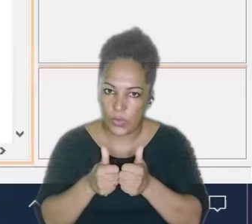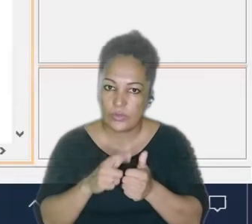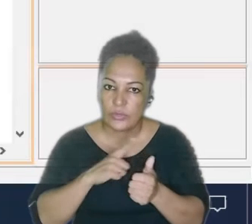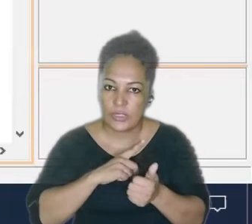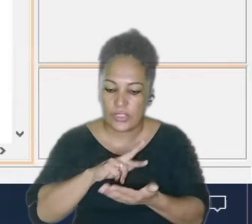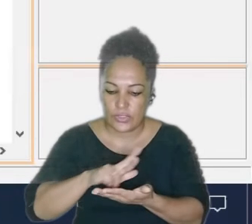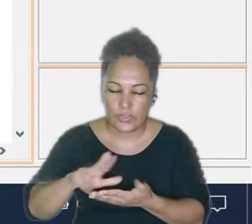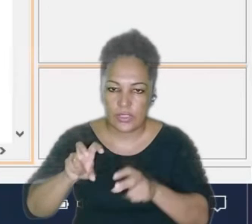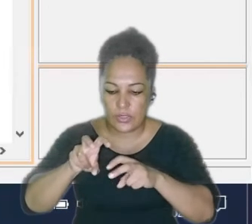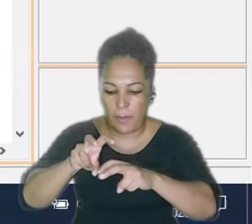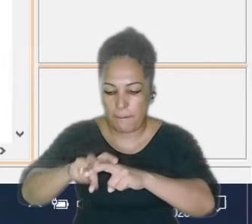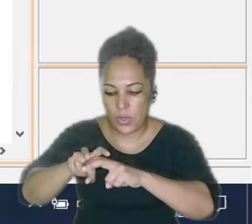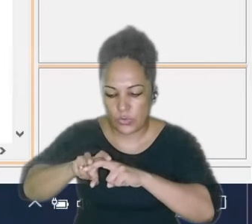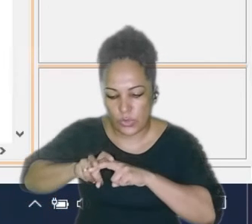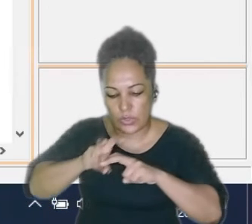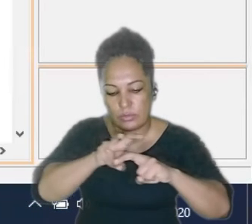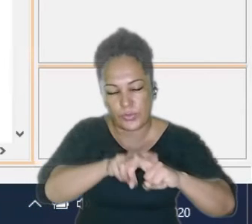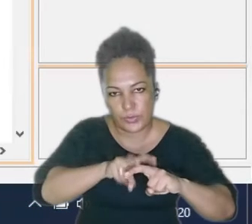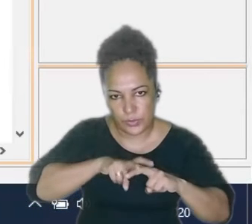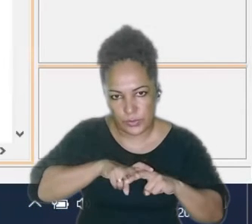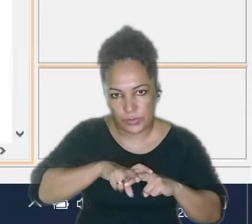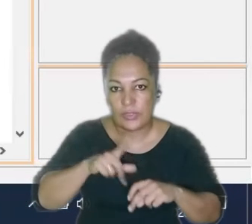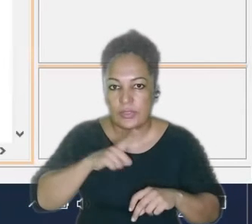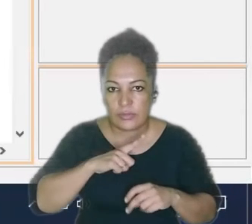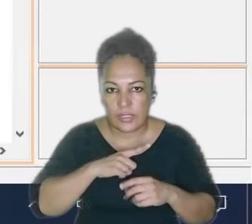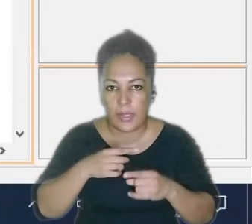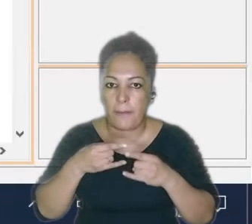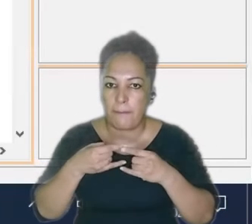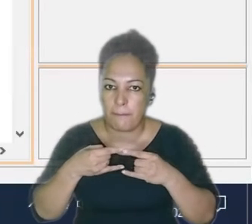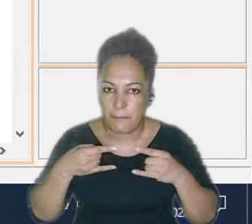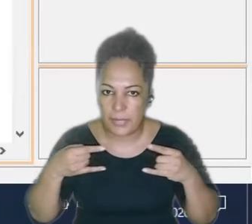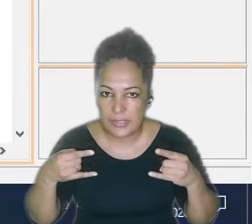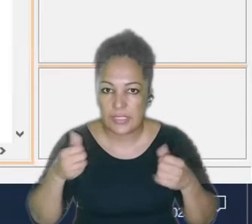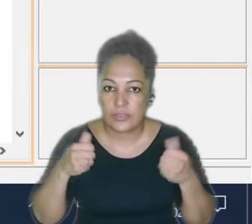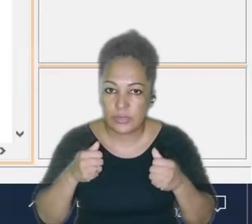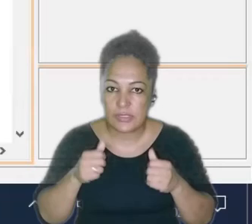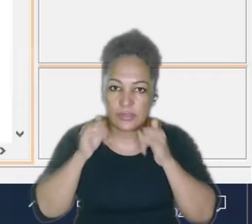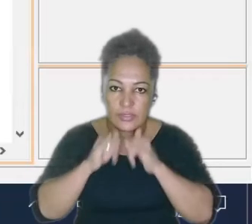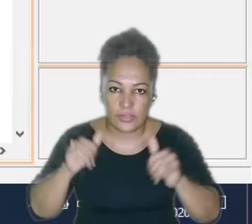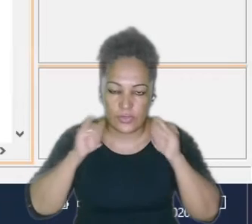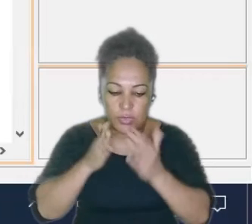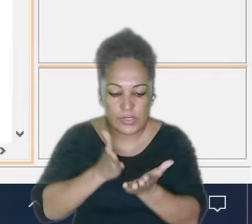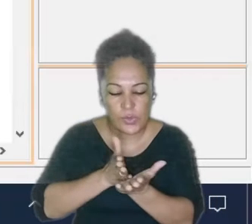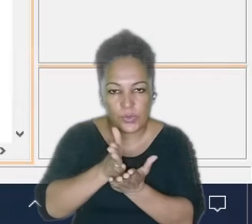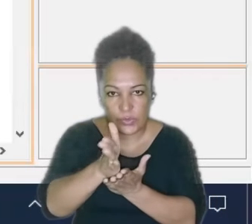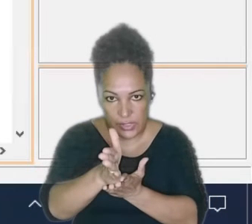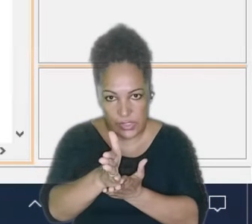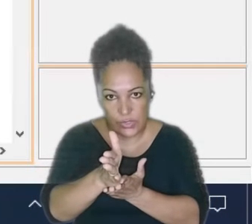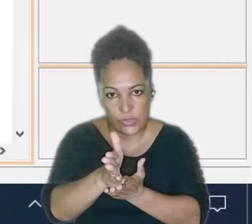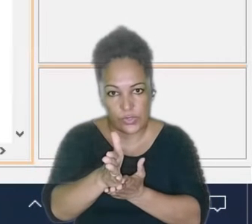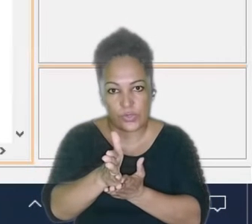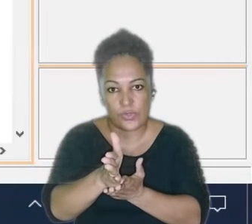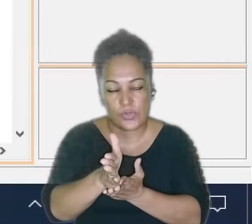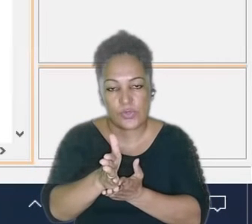ônibus possui várias poltronas. Então aqui a gente tem passagem, ela precisa das informações do